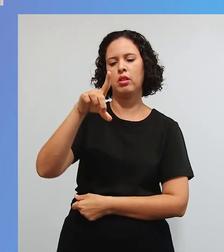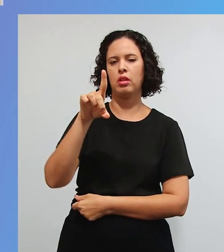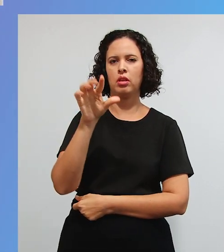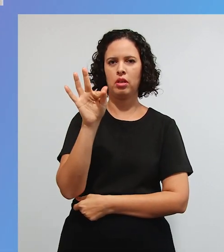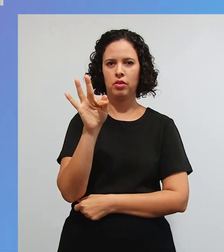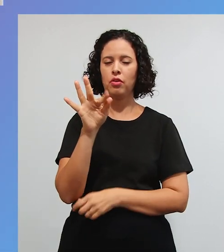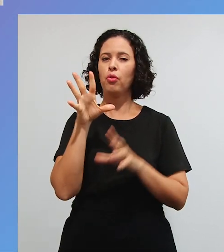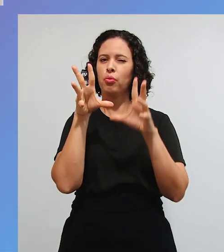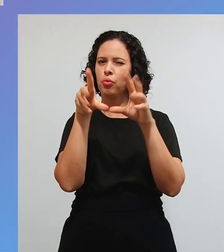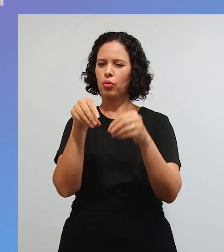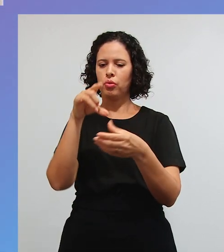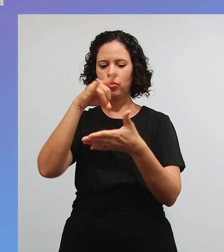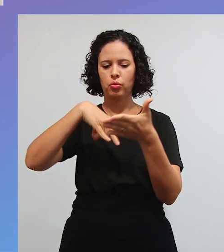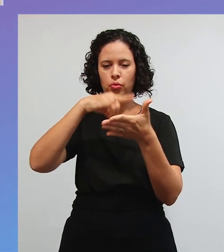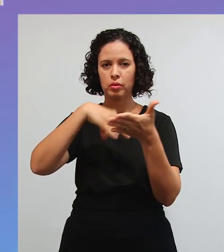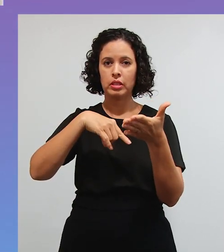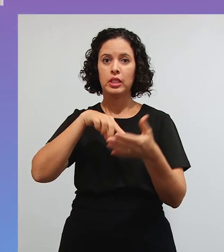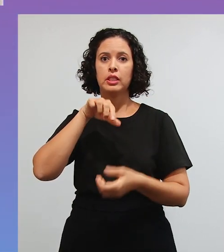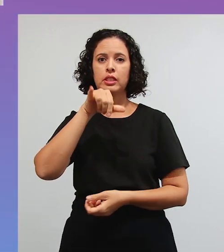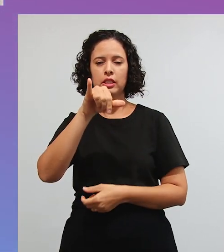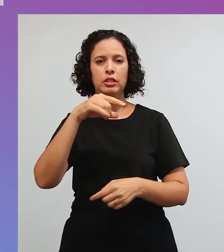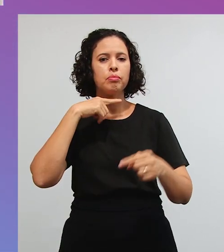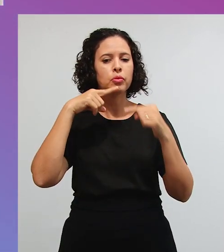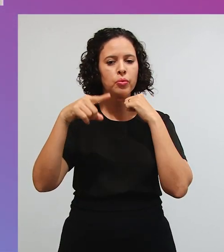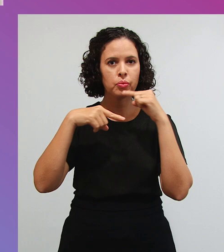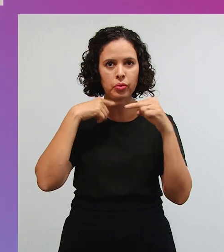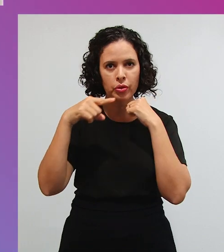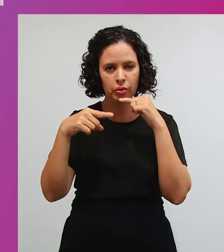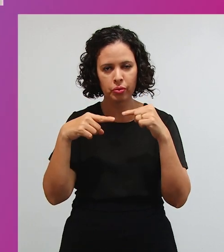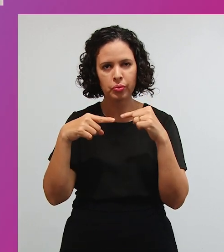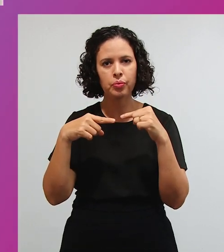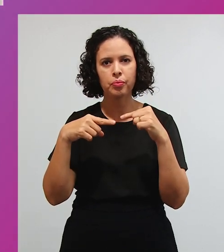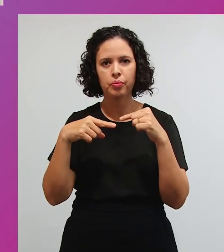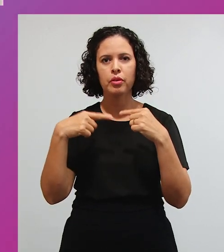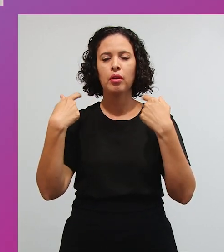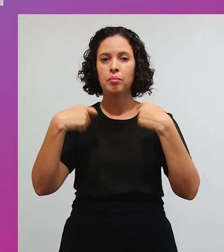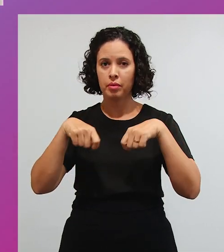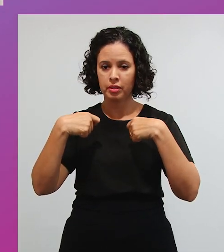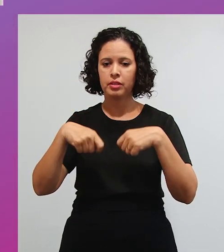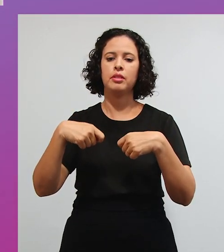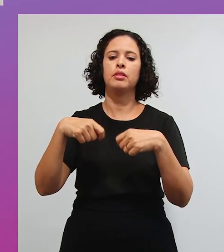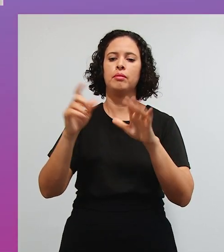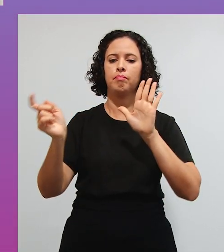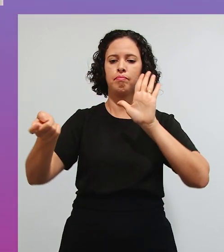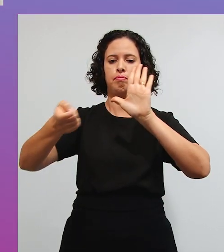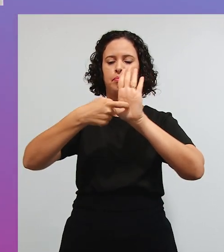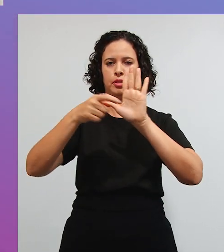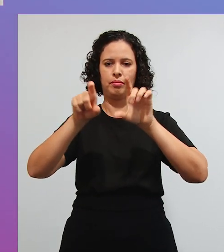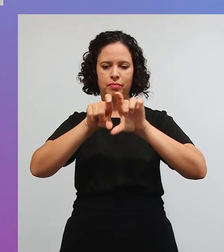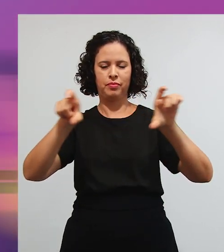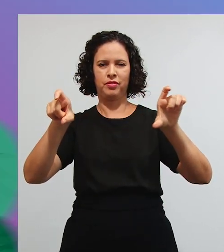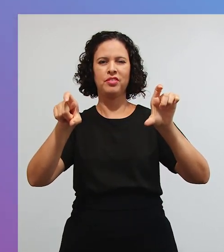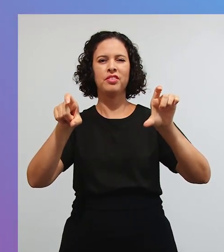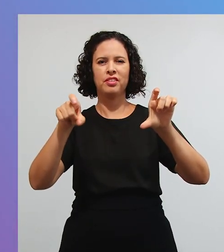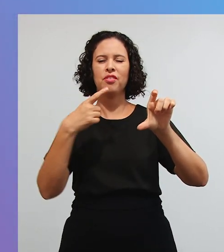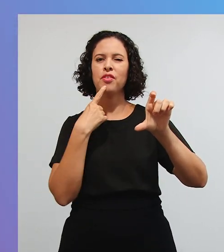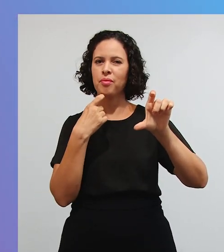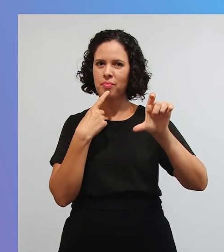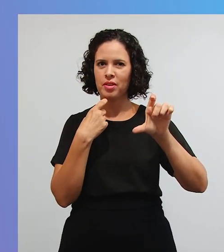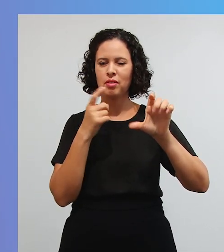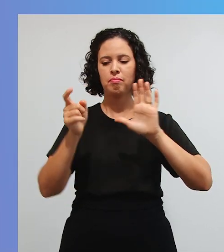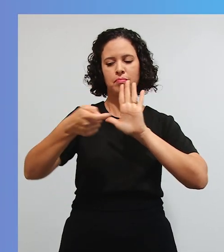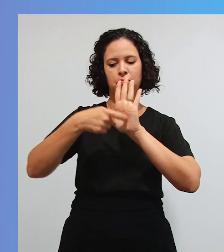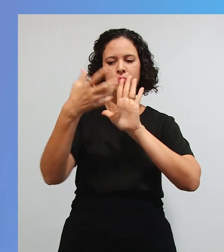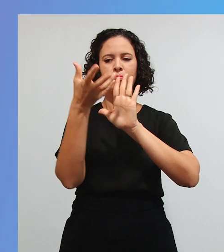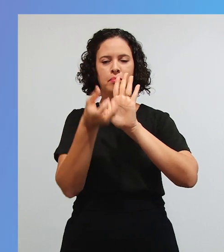único. Caso o arquivo não comece a ser baixado automaticamente, clique na opção Baixar o PDF combinado. Viu como